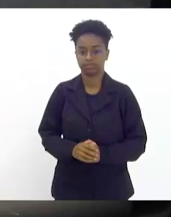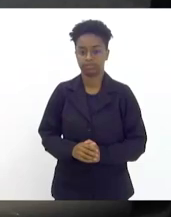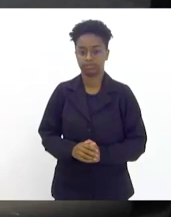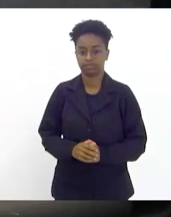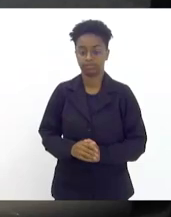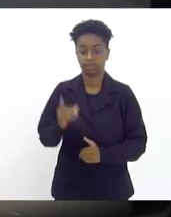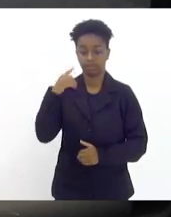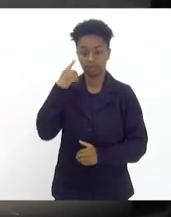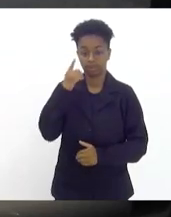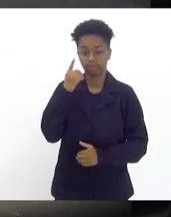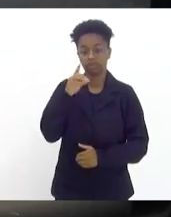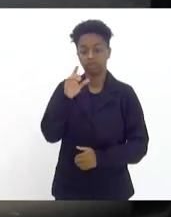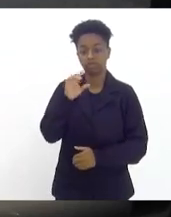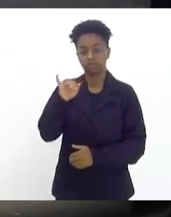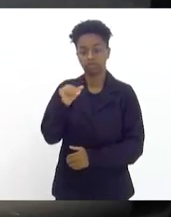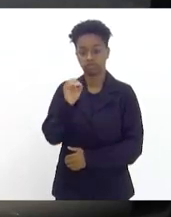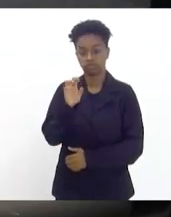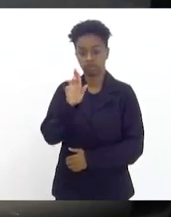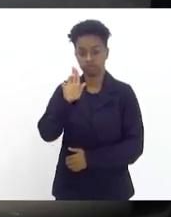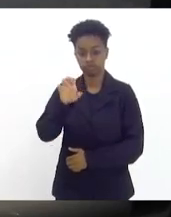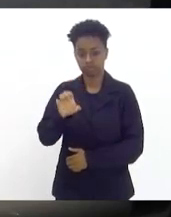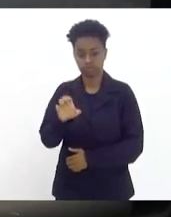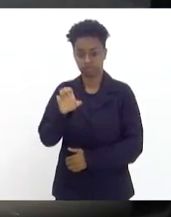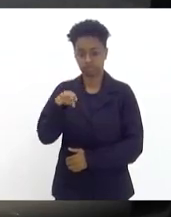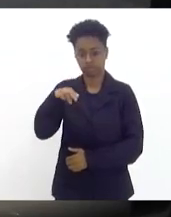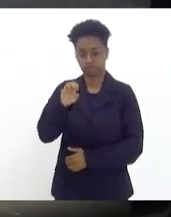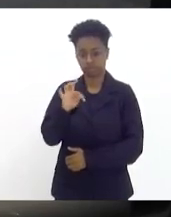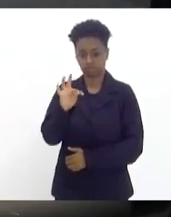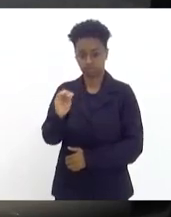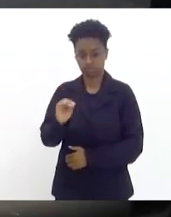deputado Jorge Felipe Neto